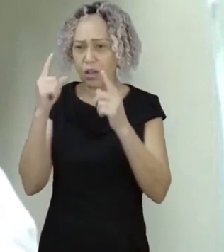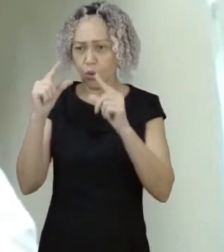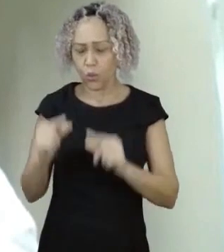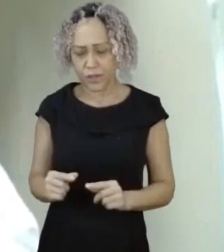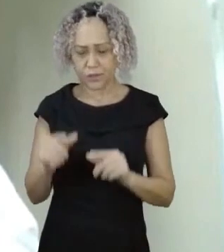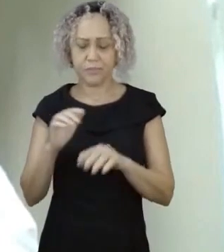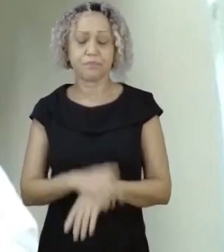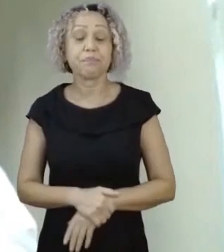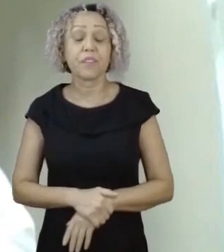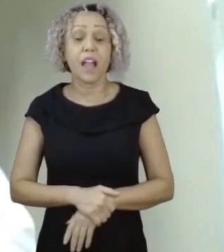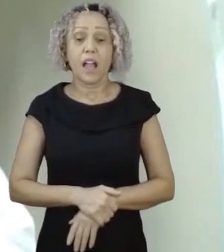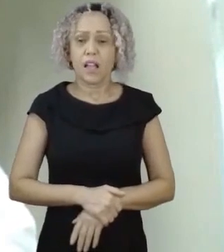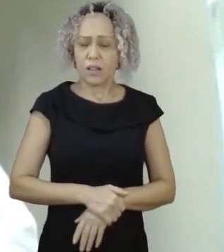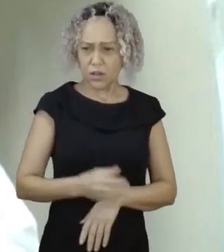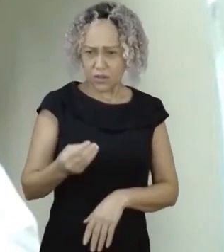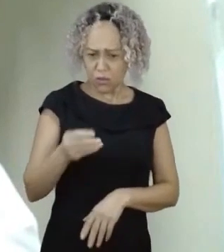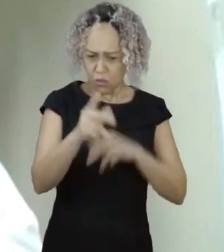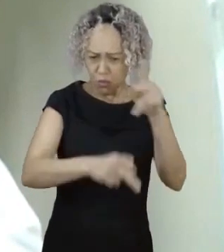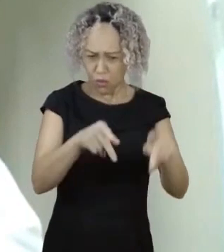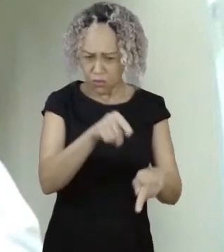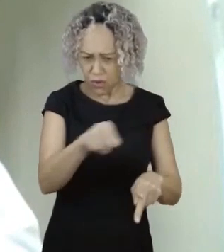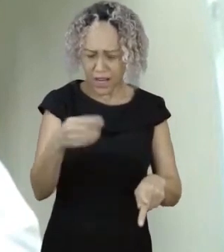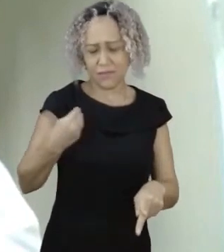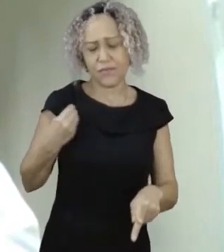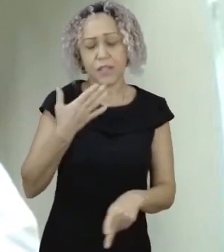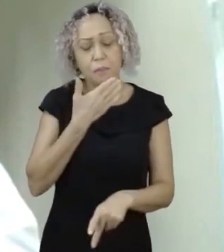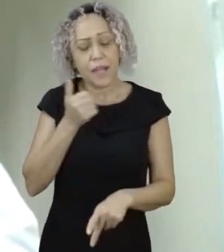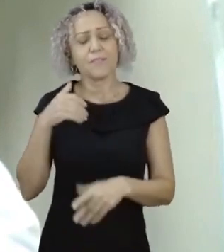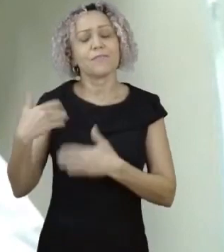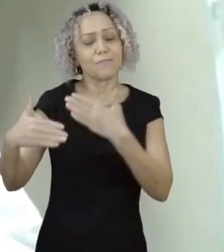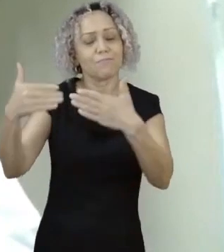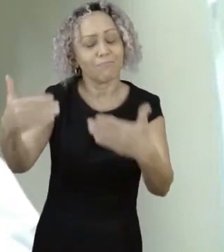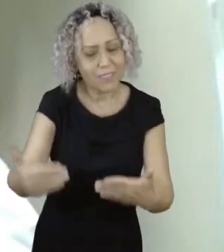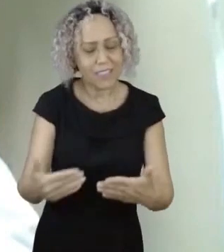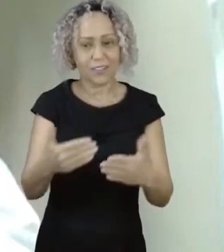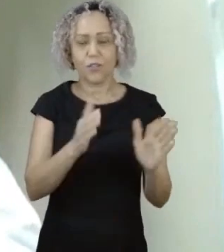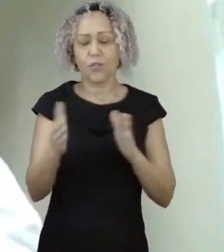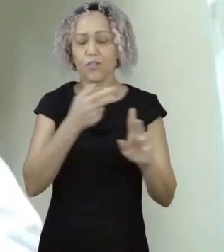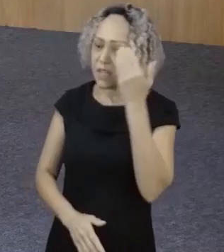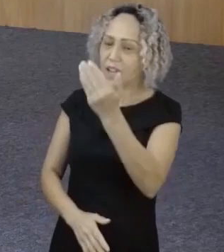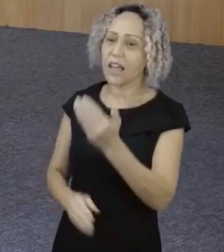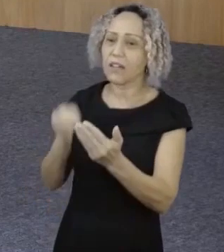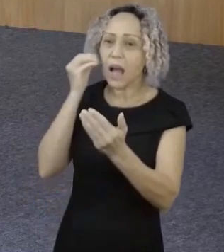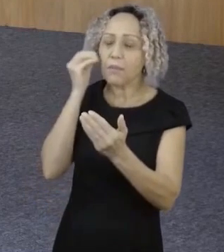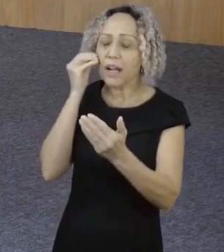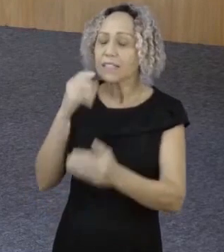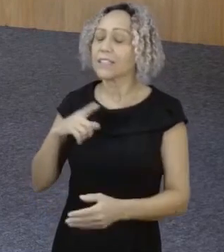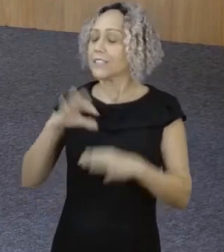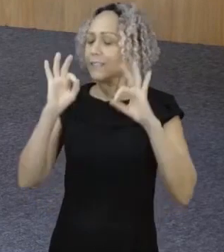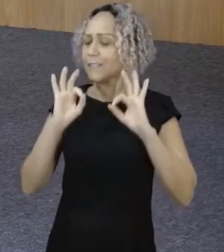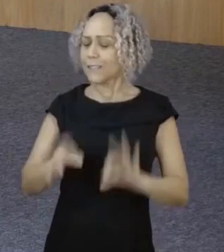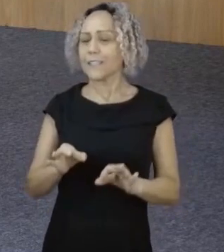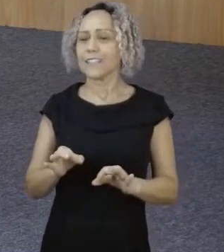eu tenho certeza que a cada ano que vai passar nesse governo do presidente Lula, a vida do povo vai melhorar. Tenho certeza que vai ser um